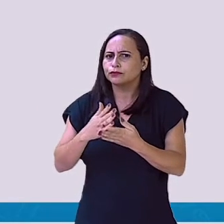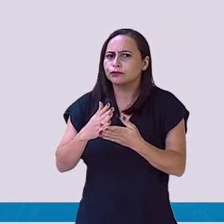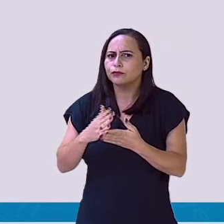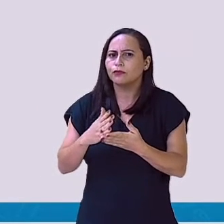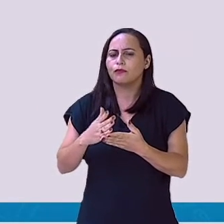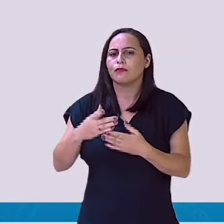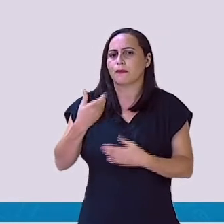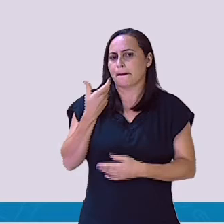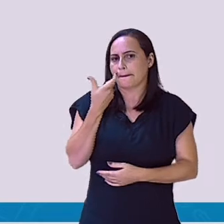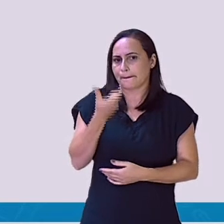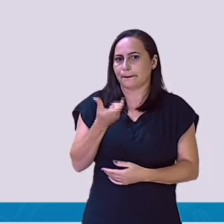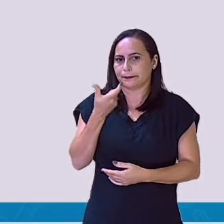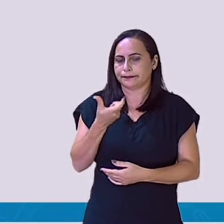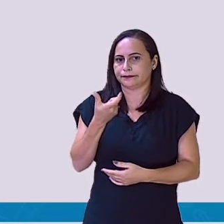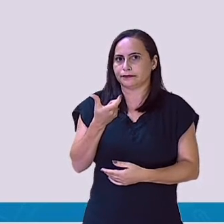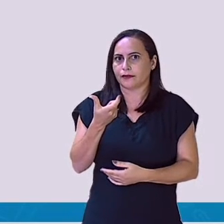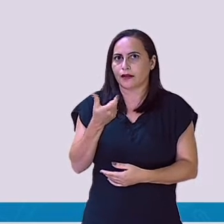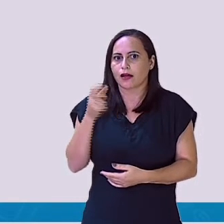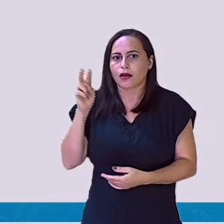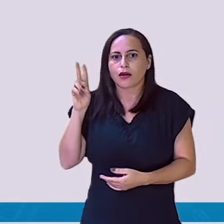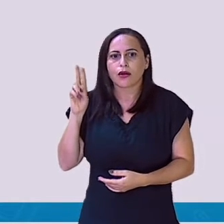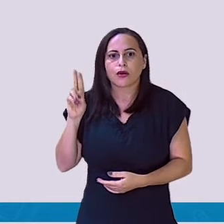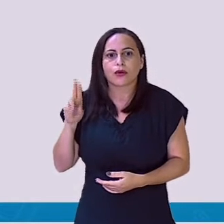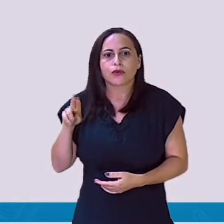inseparáveis. Então, toda palavra que